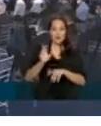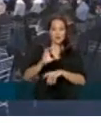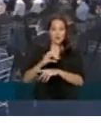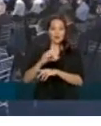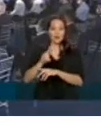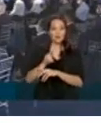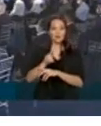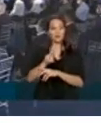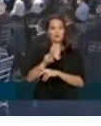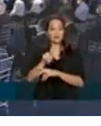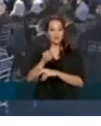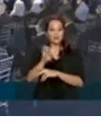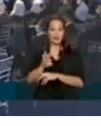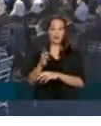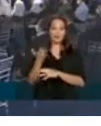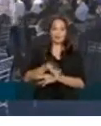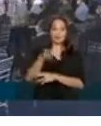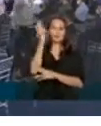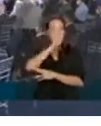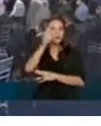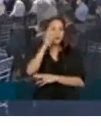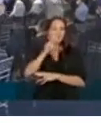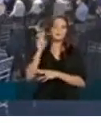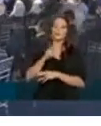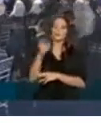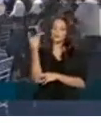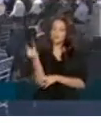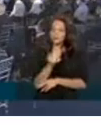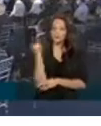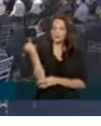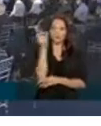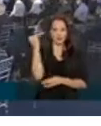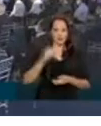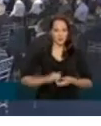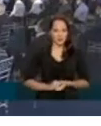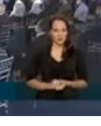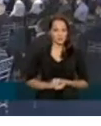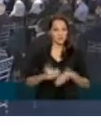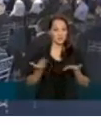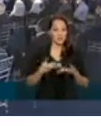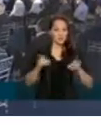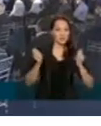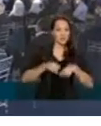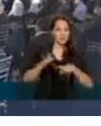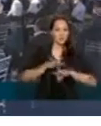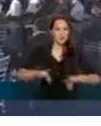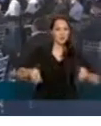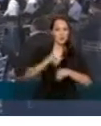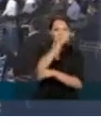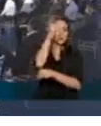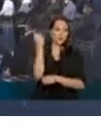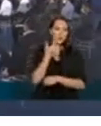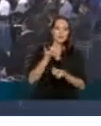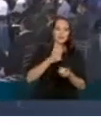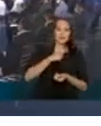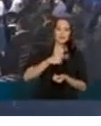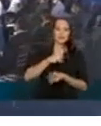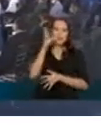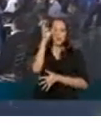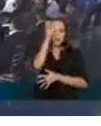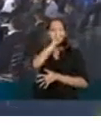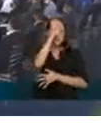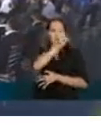presenciando um evento histórico de grande relevância. A fim de possibilitar a todos os presentes que adquiram claramente